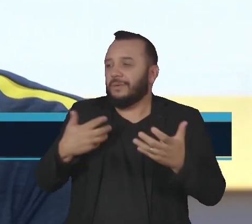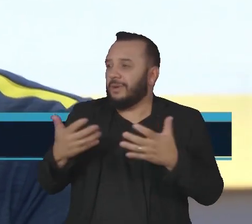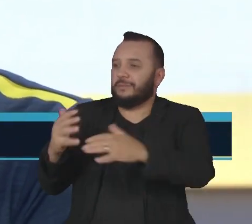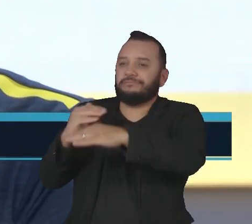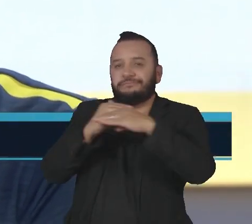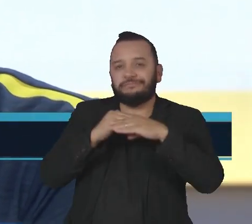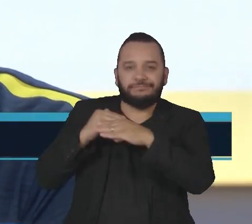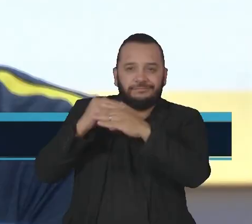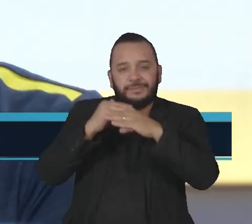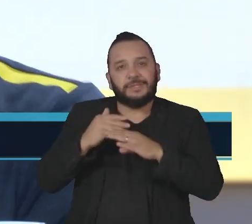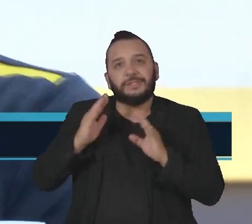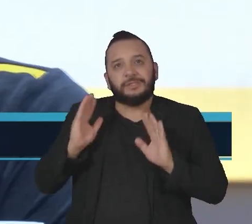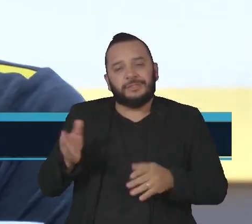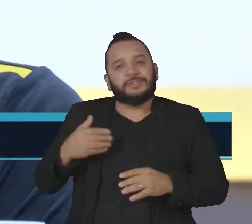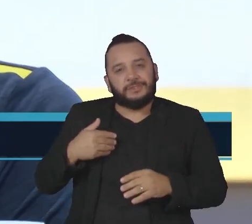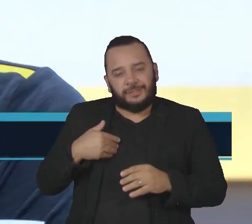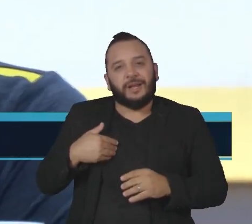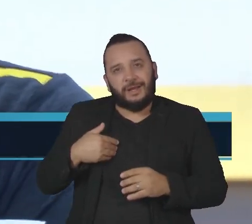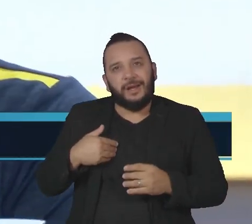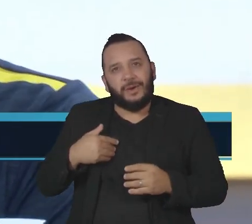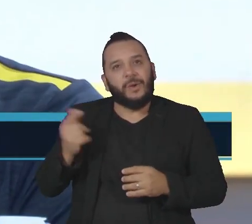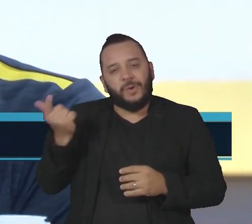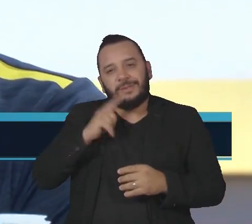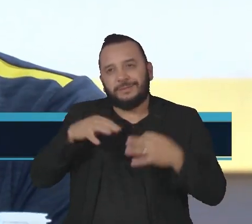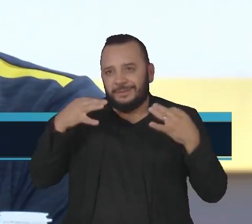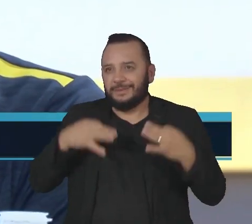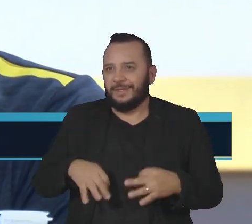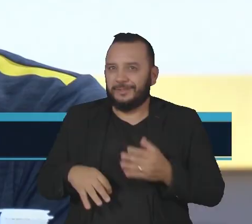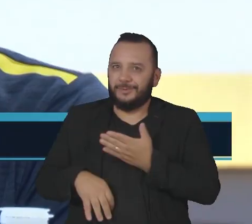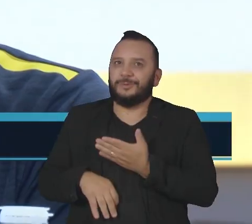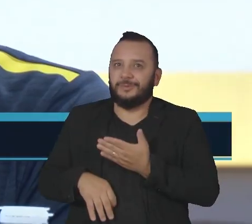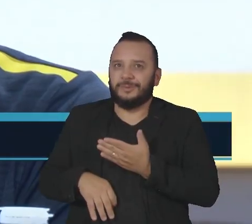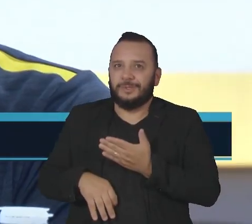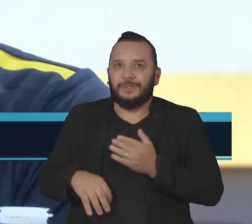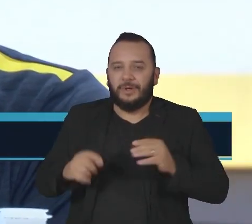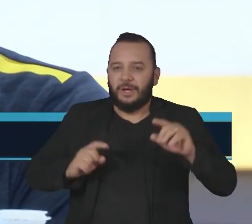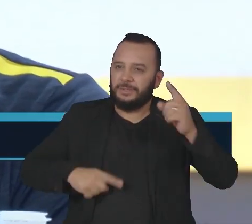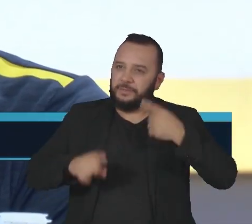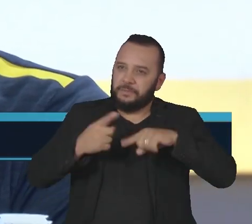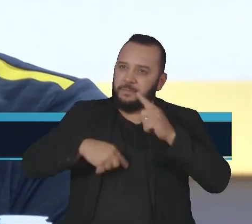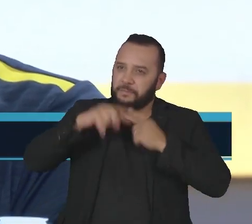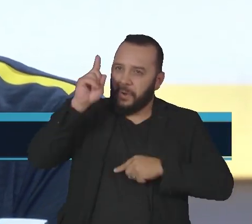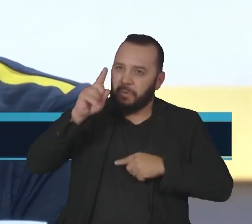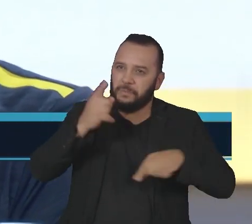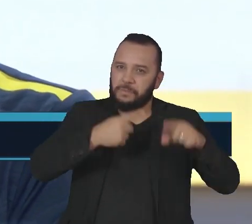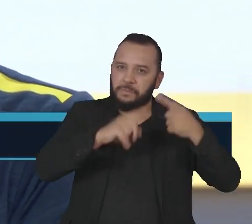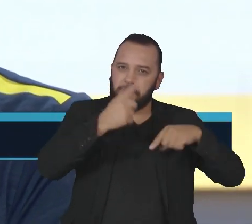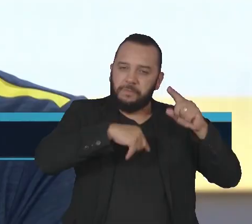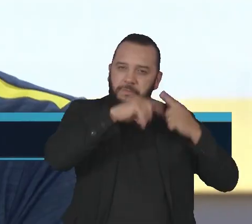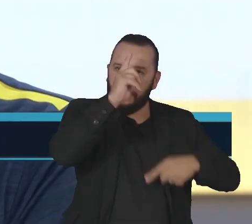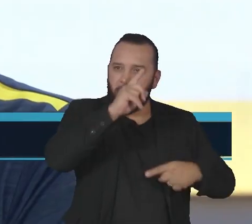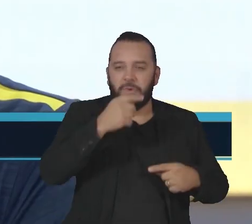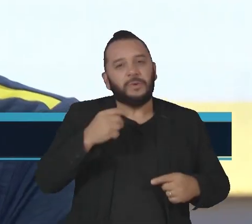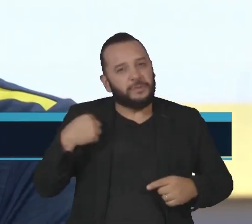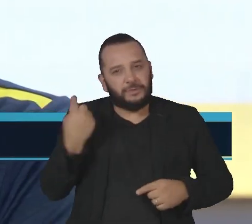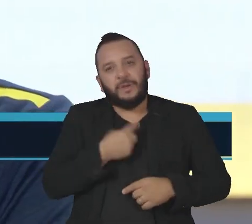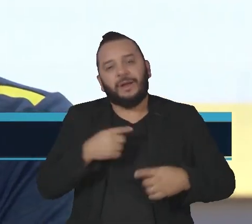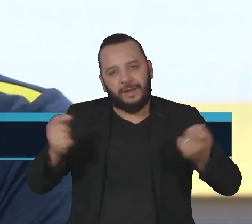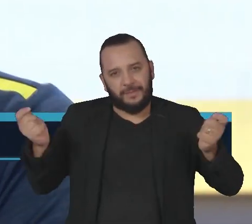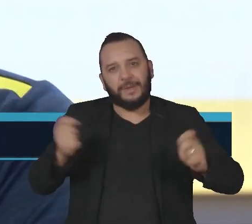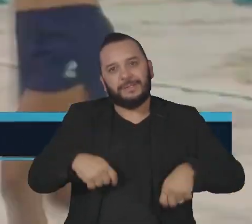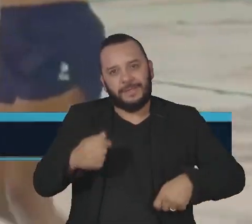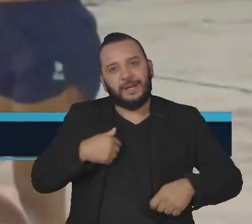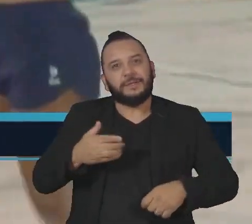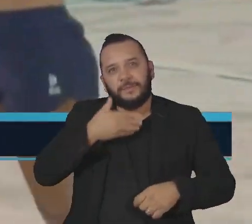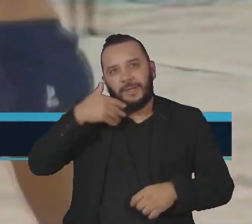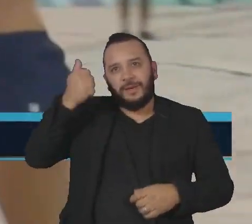foi 50-50 e deu certo, né? Cada vez mais estamos superando nossos limites e a gente tem muita capacidade para fazer o melhor